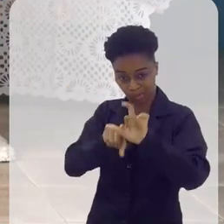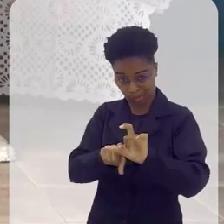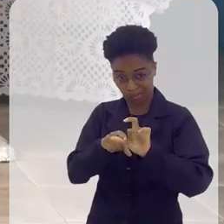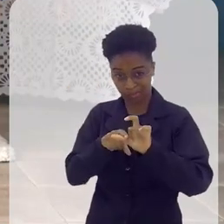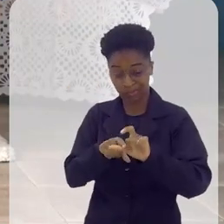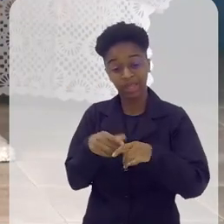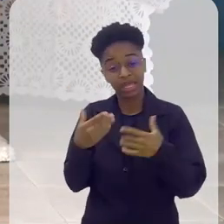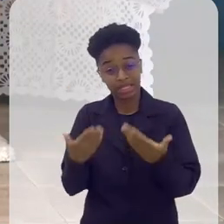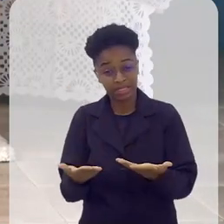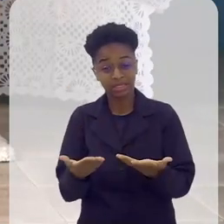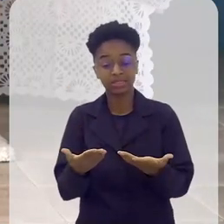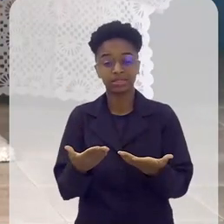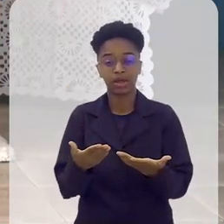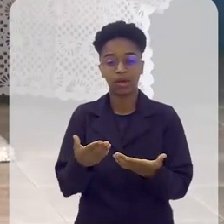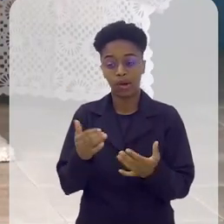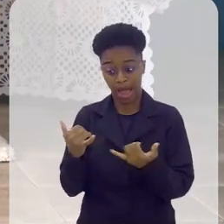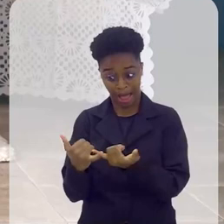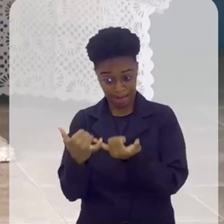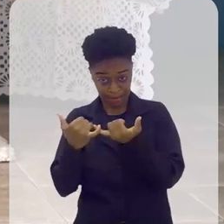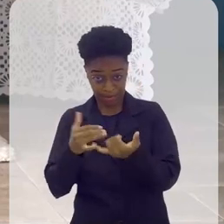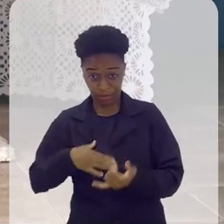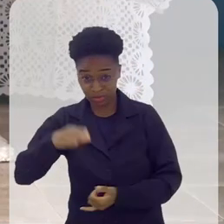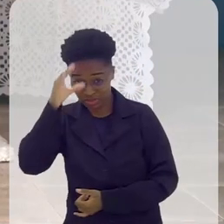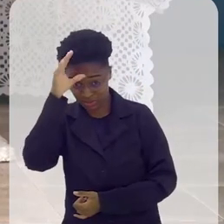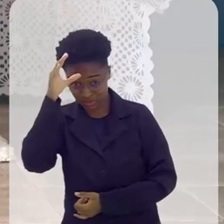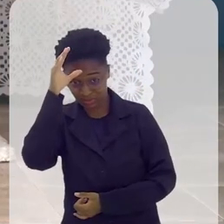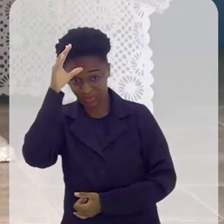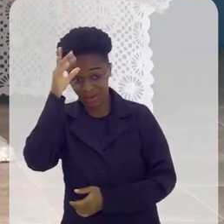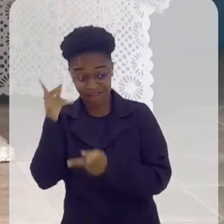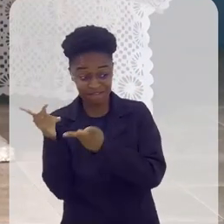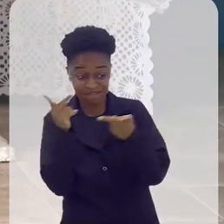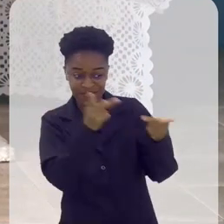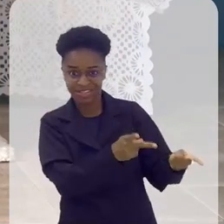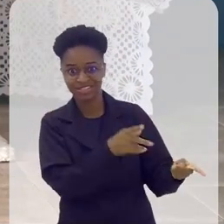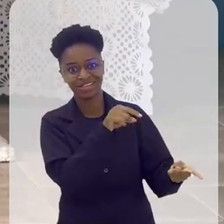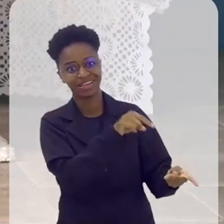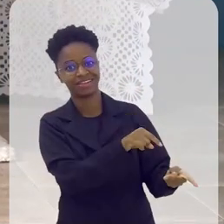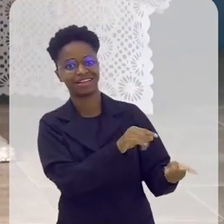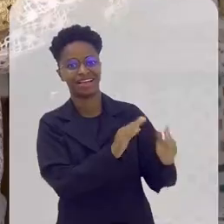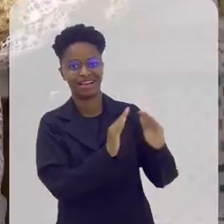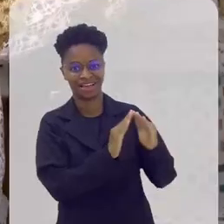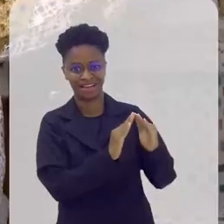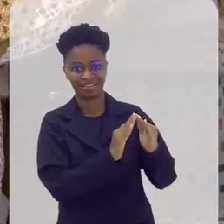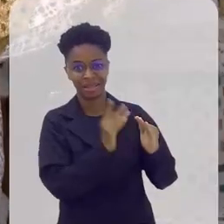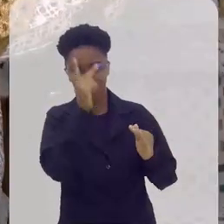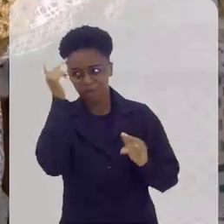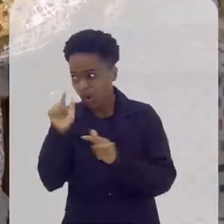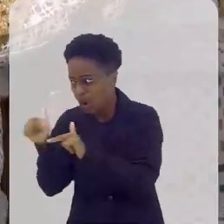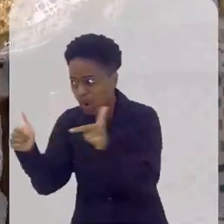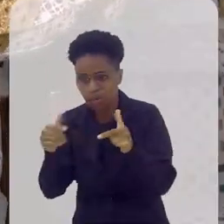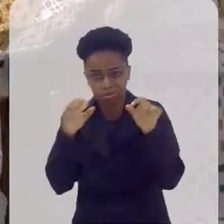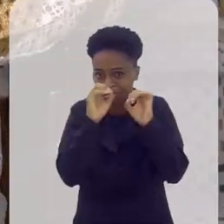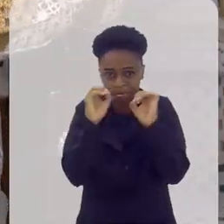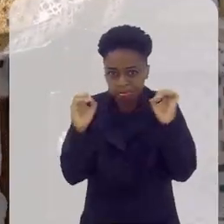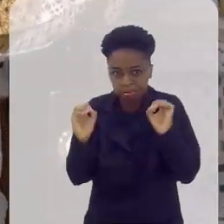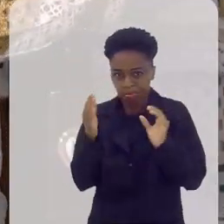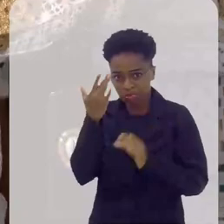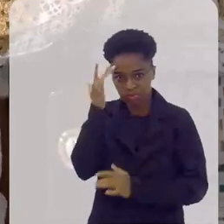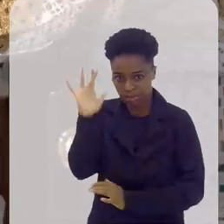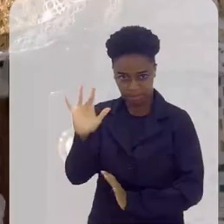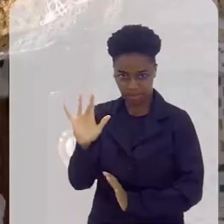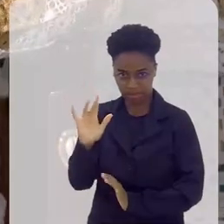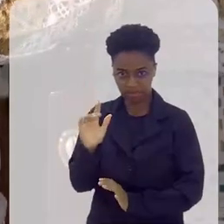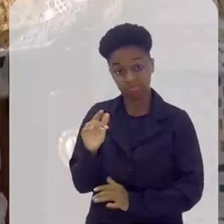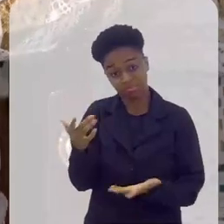visitação. E eis que a amante do titio vai fazer uma visita, e que ninguém sabia, entre tantas